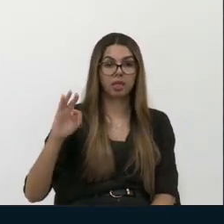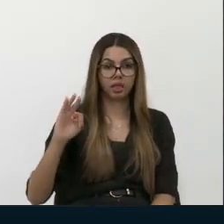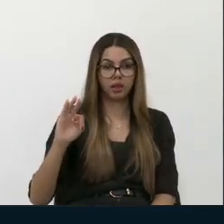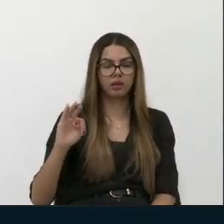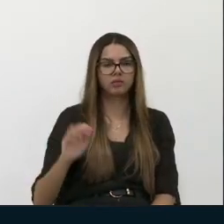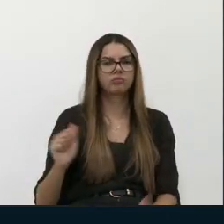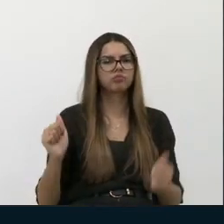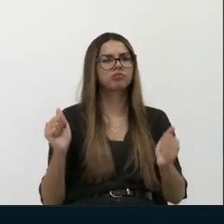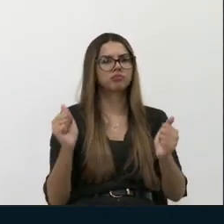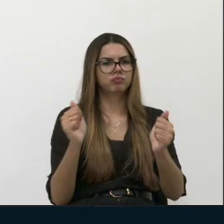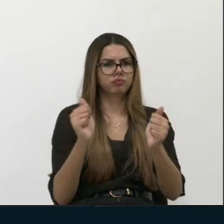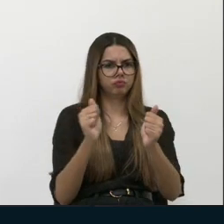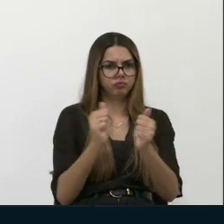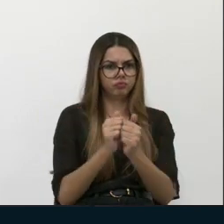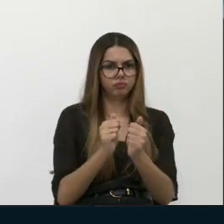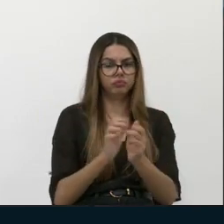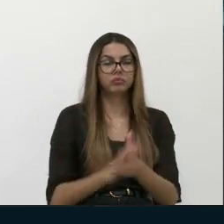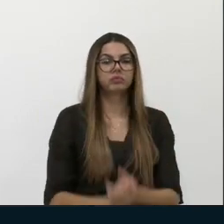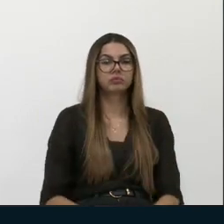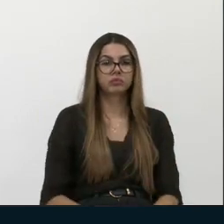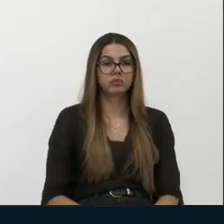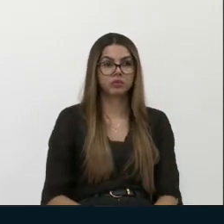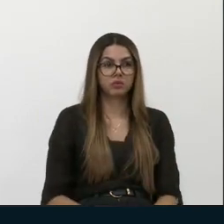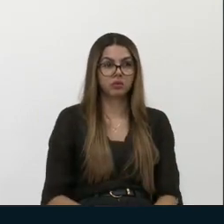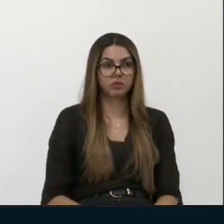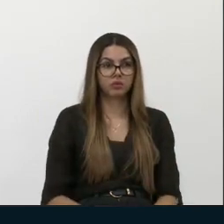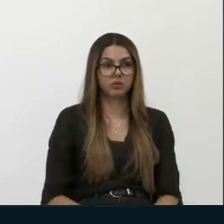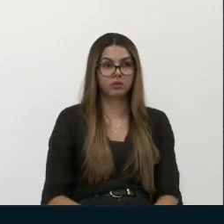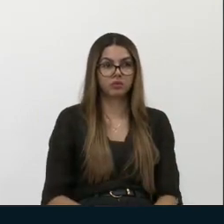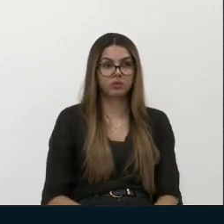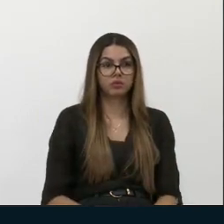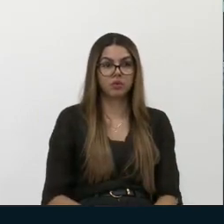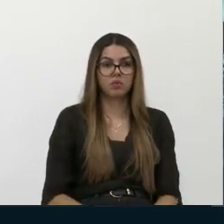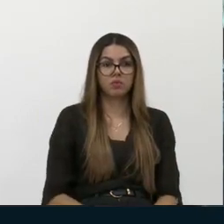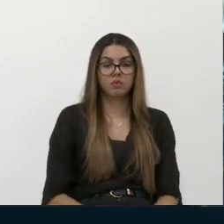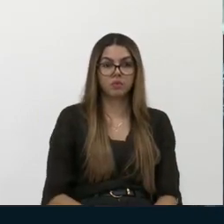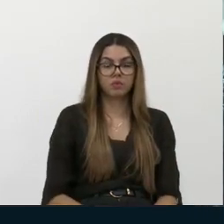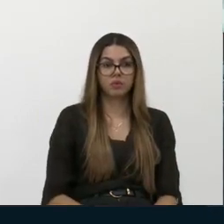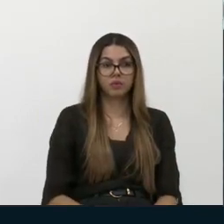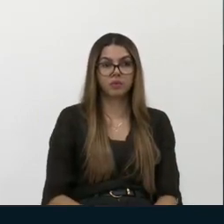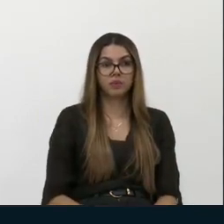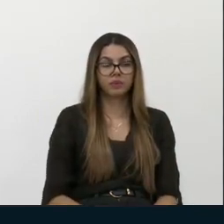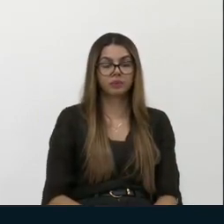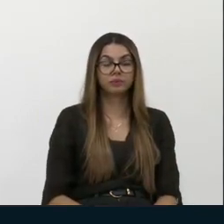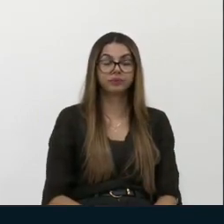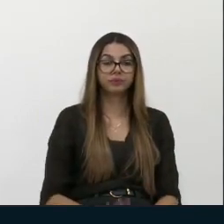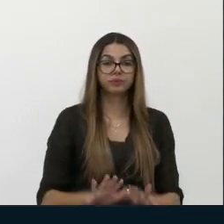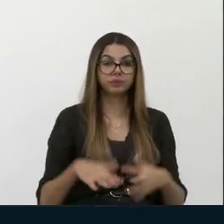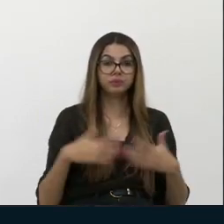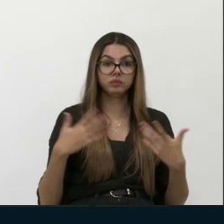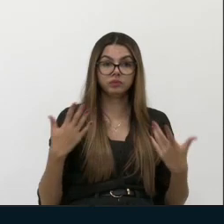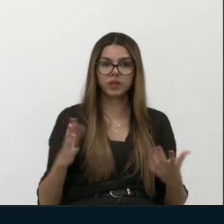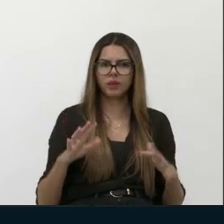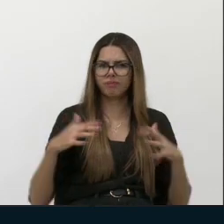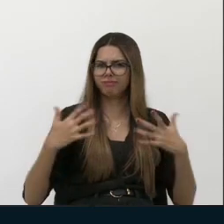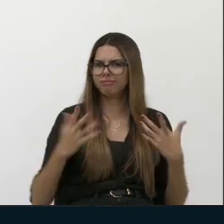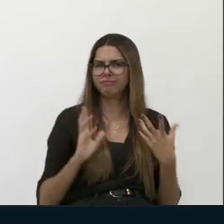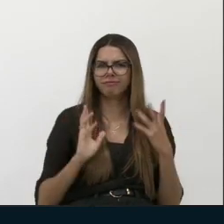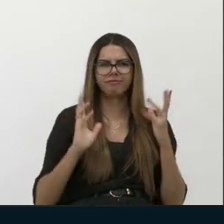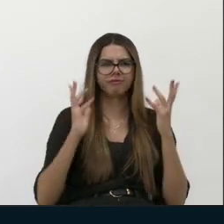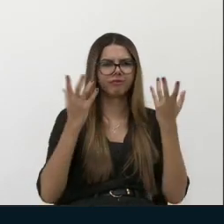vai estar lá, em função da presença do vice-presidente Alckmin. Então, nós vamos fazer uma grande